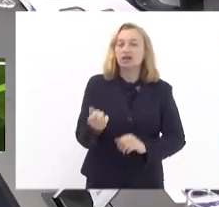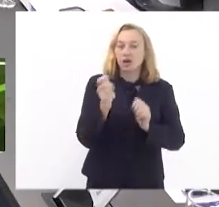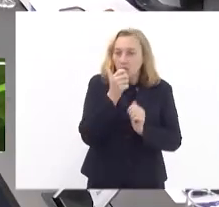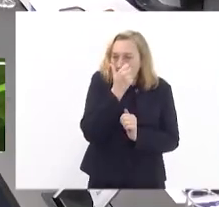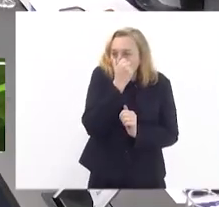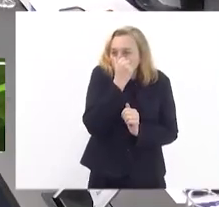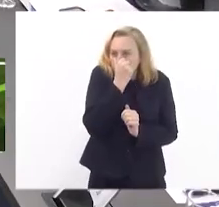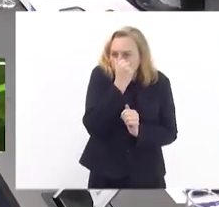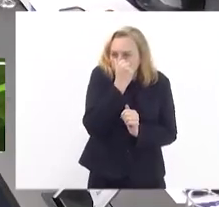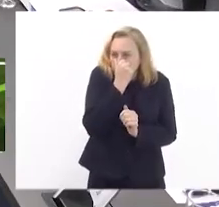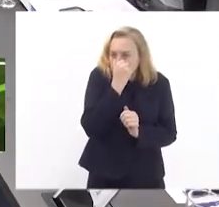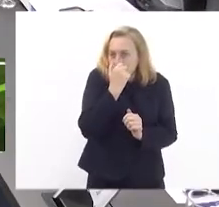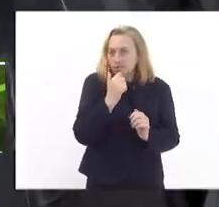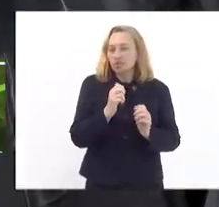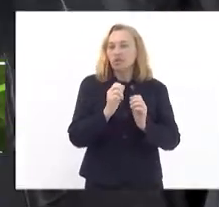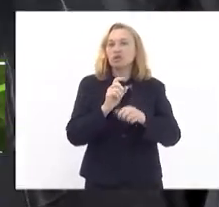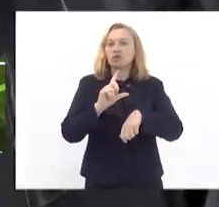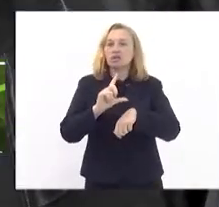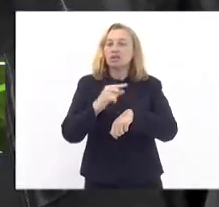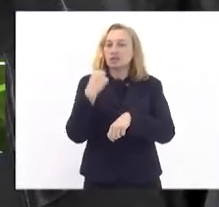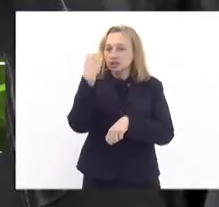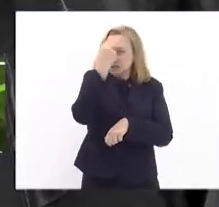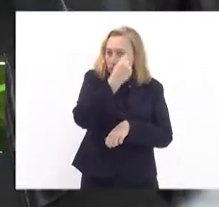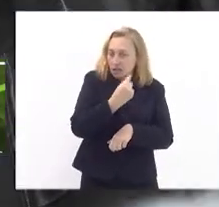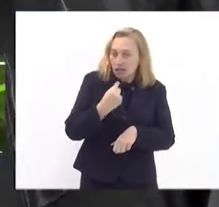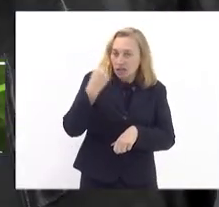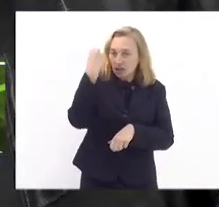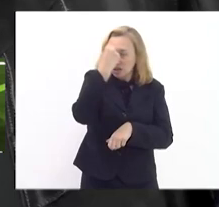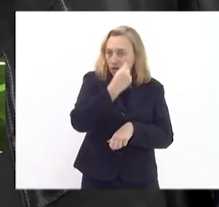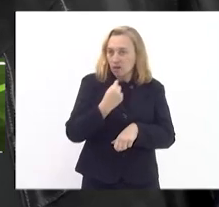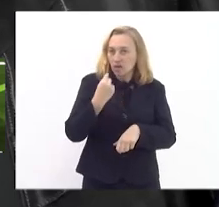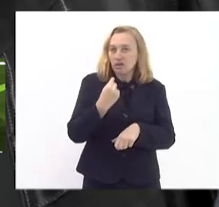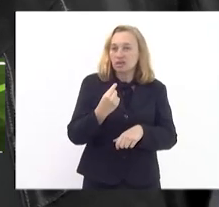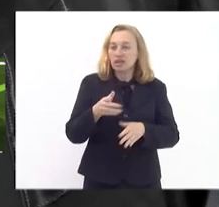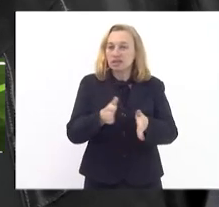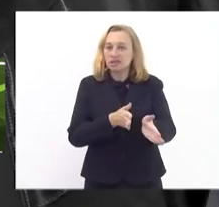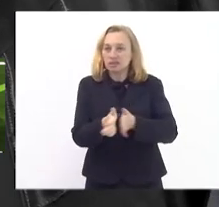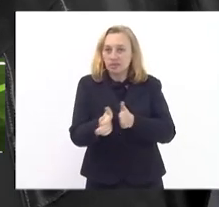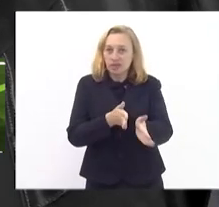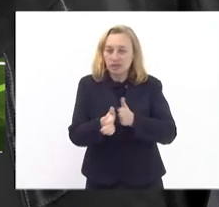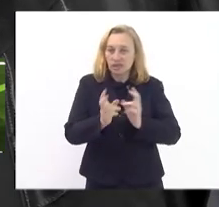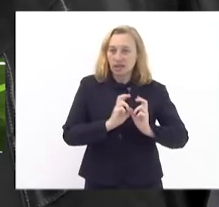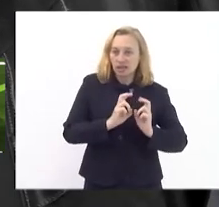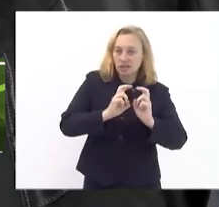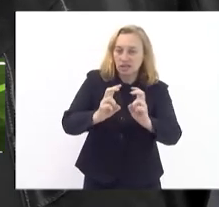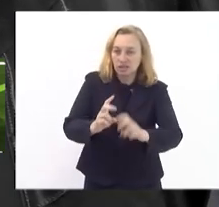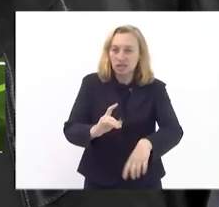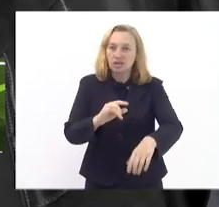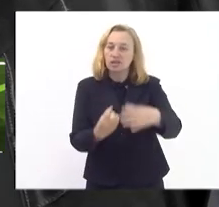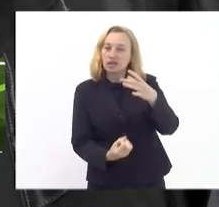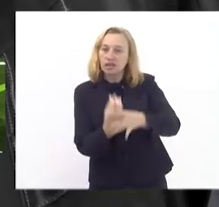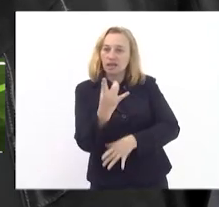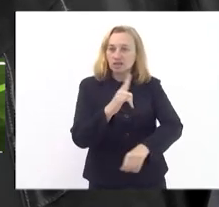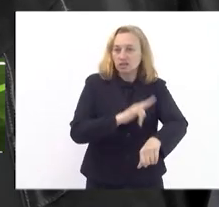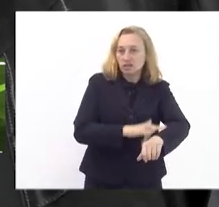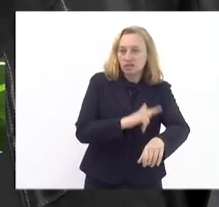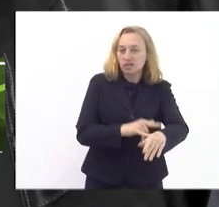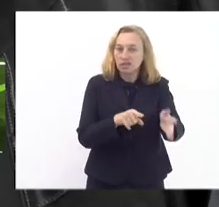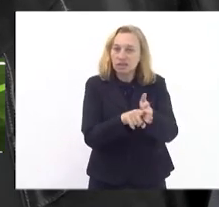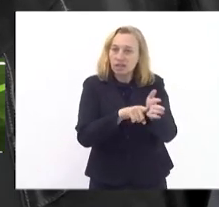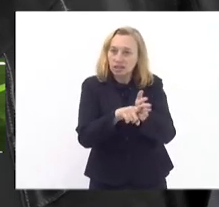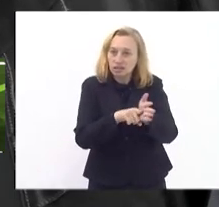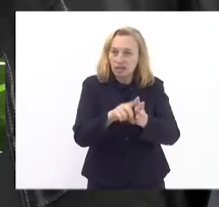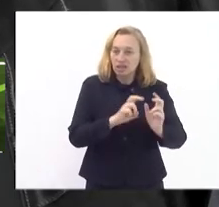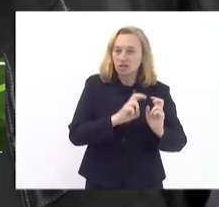das composições duração de viagem acessibilidade das estações construção de banheiros analisar as condições dos